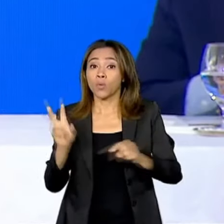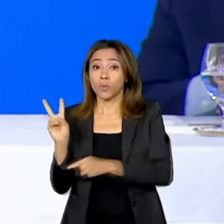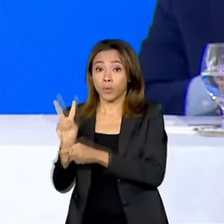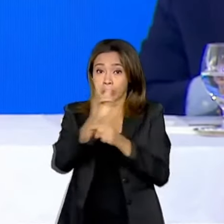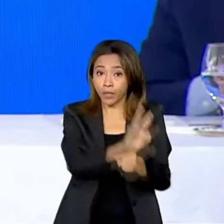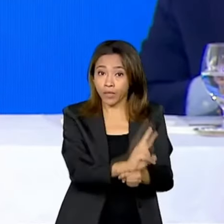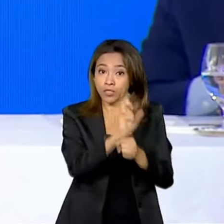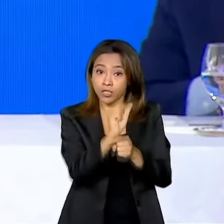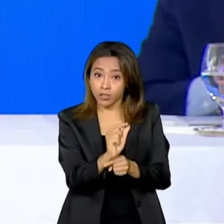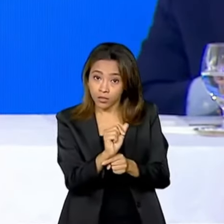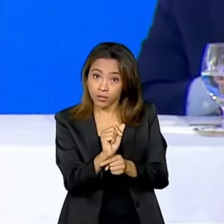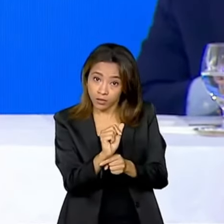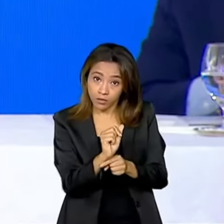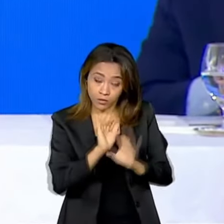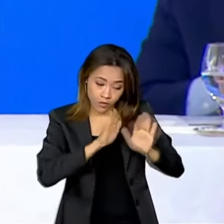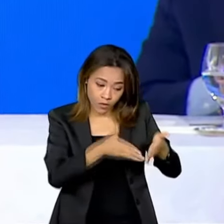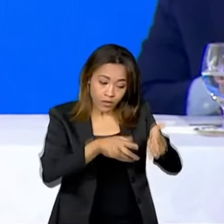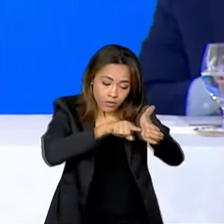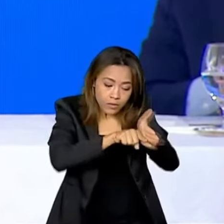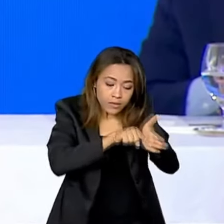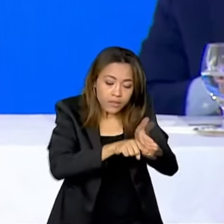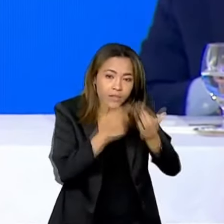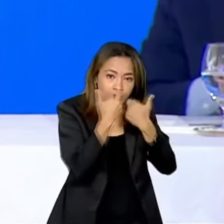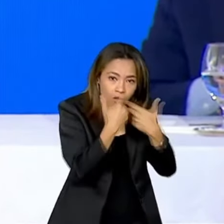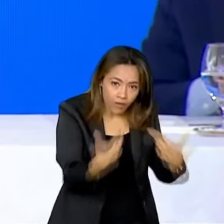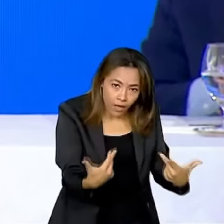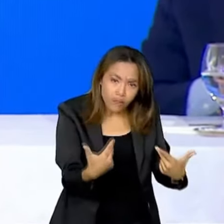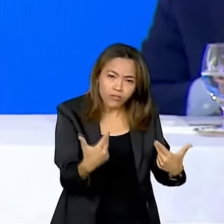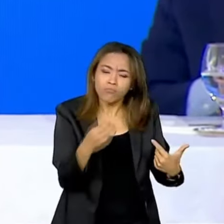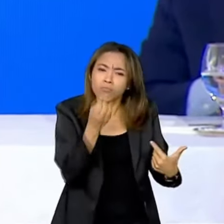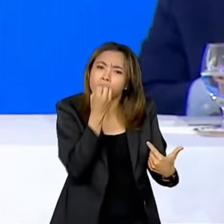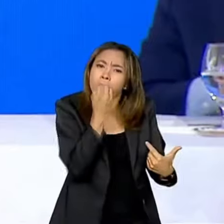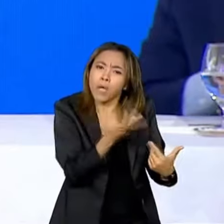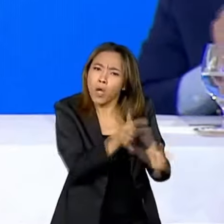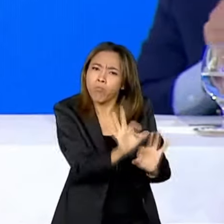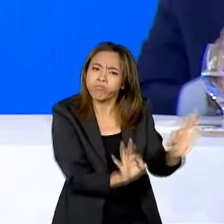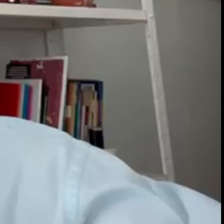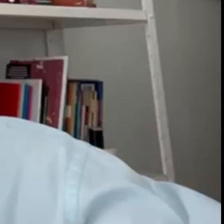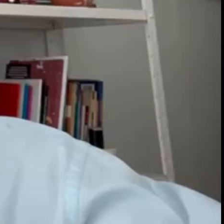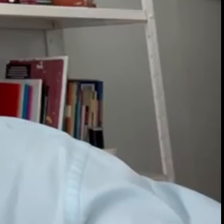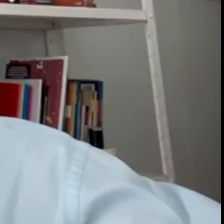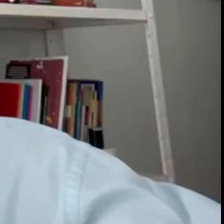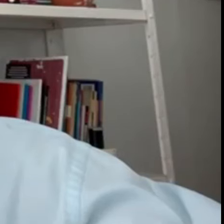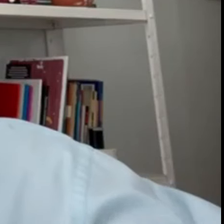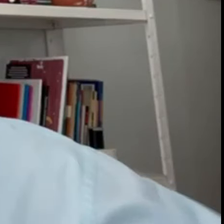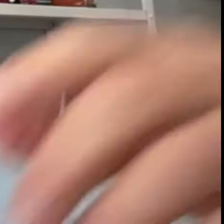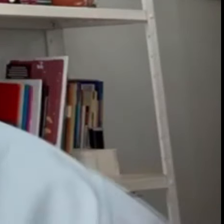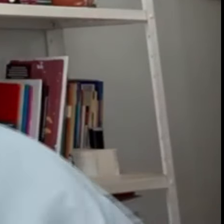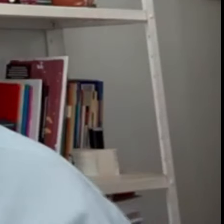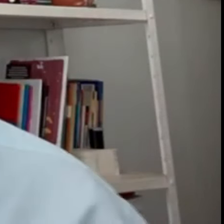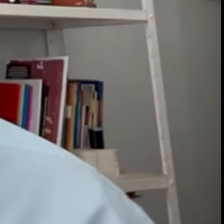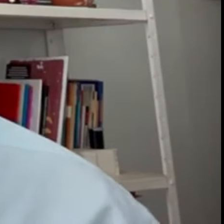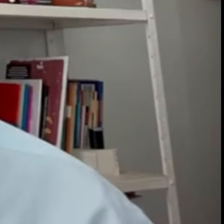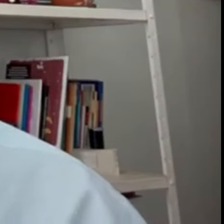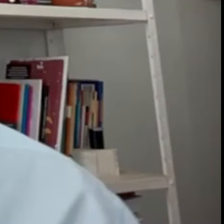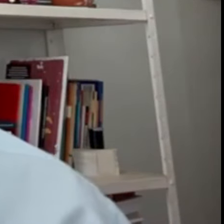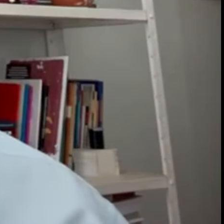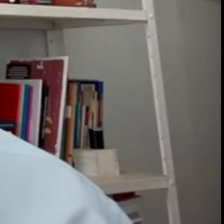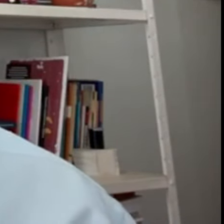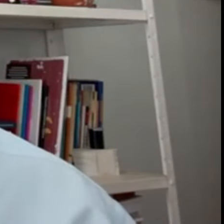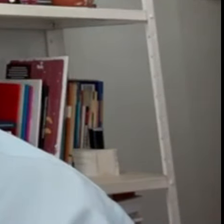em políticas públicas e gestão governamental do governo federal, comenta sobre a nova política industrial.